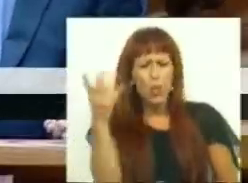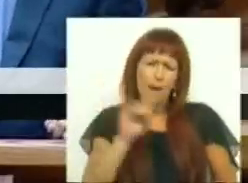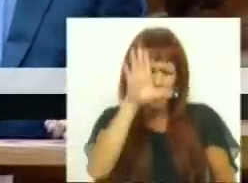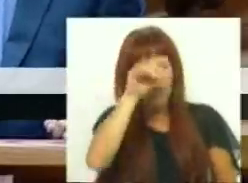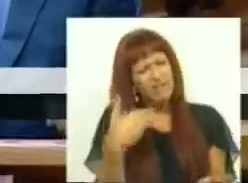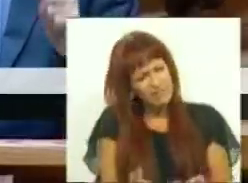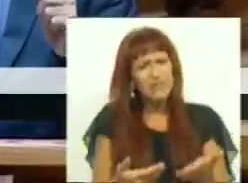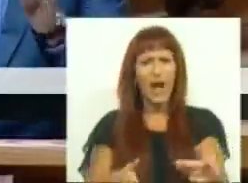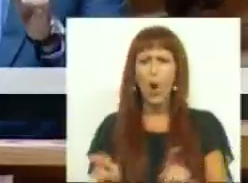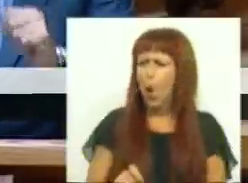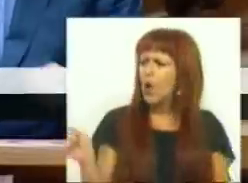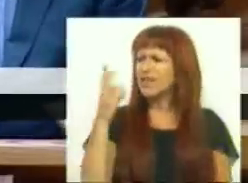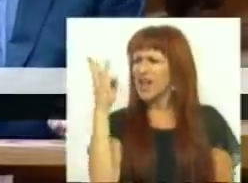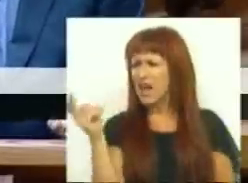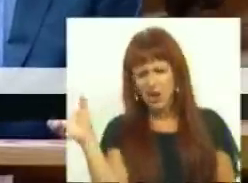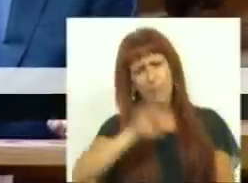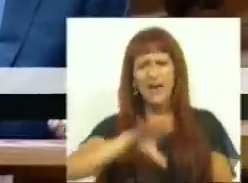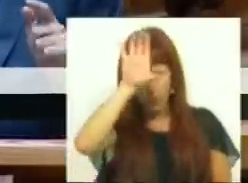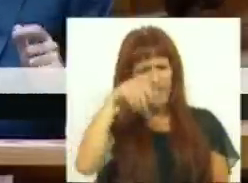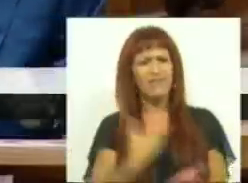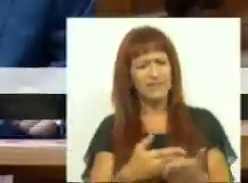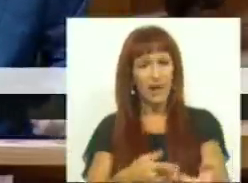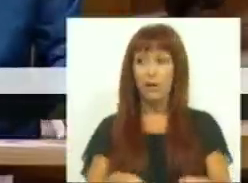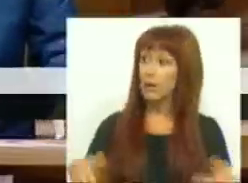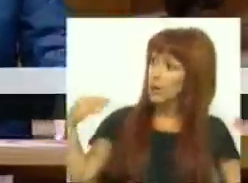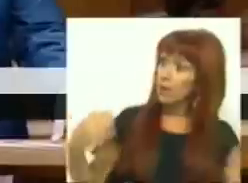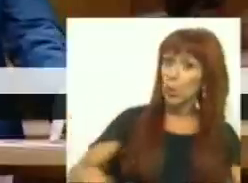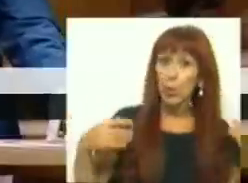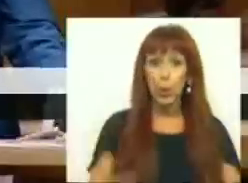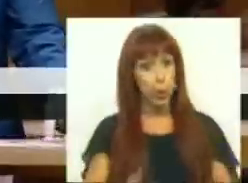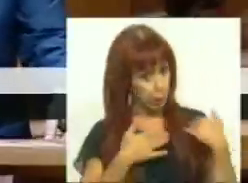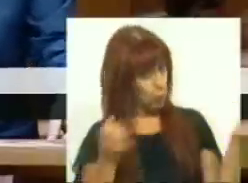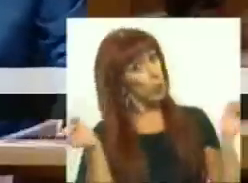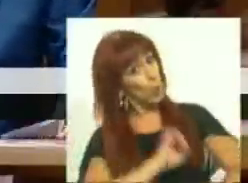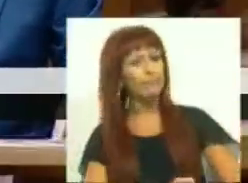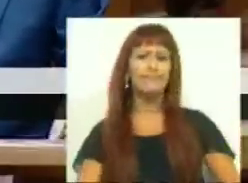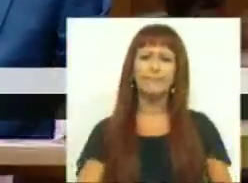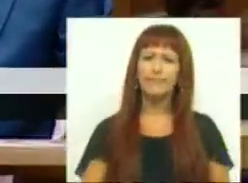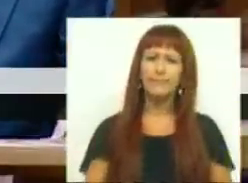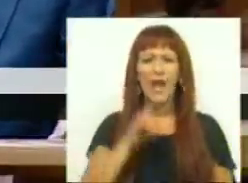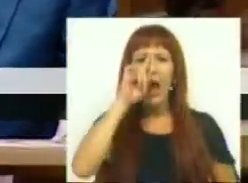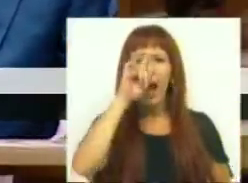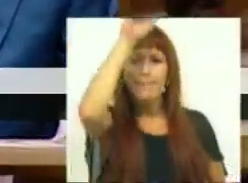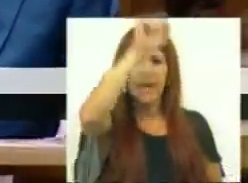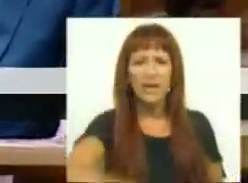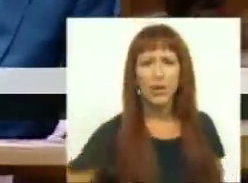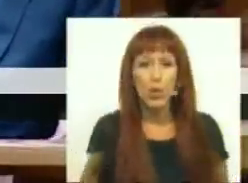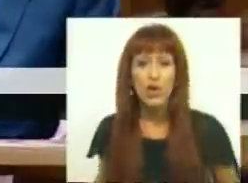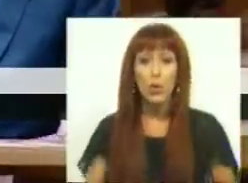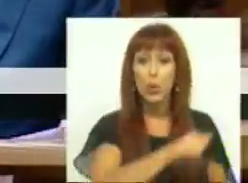deste Governo, ou mais 3 anos deste Governo. Isso seria irresponsável. A mentira,